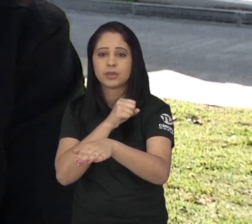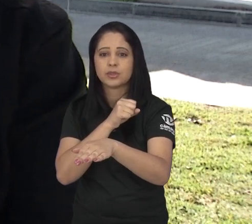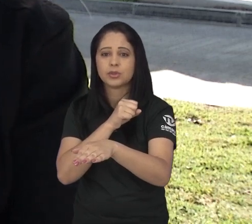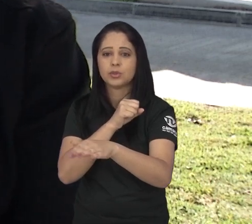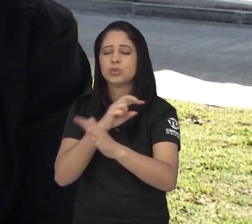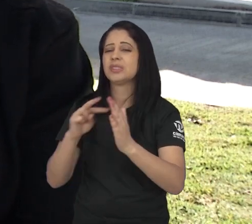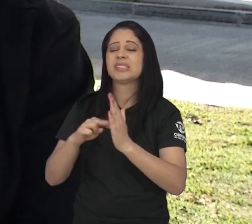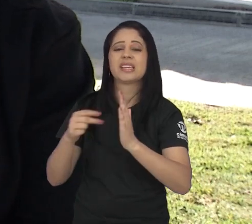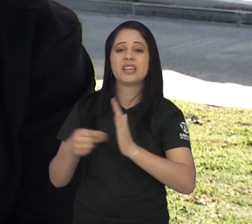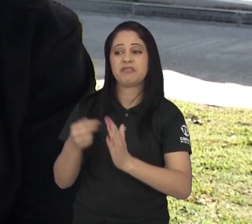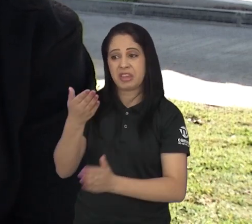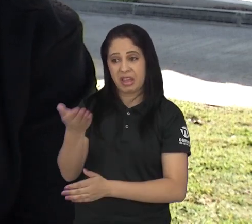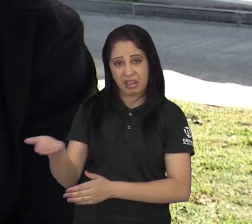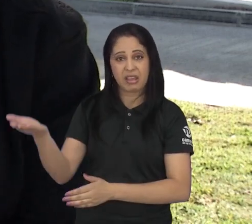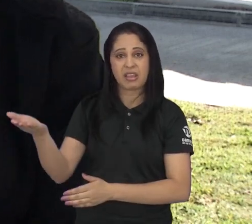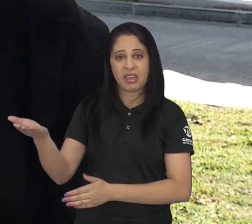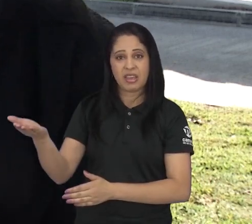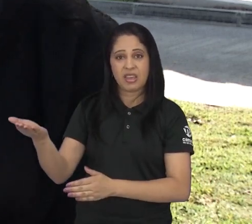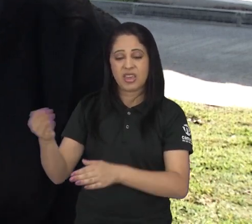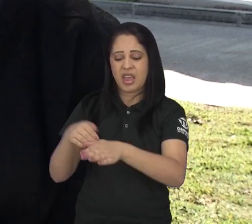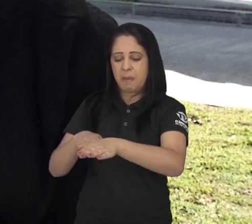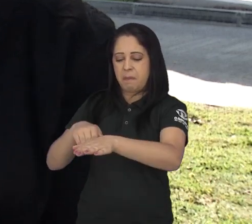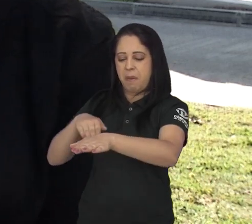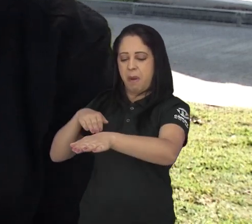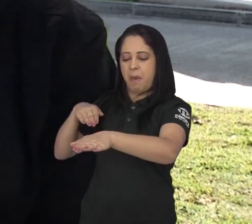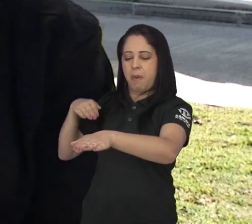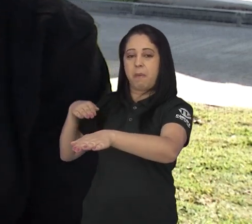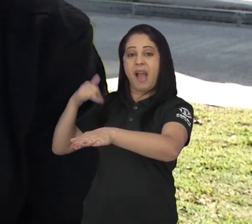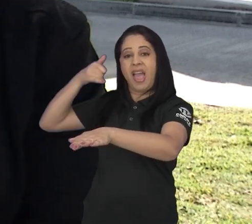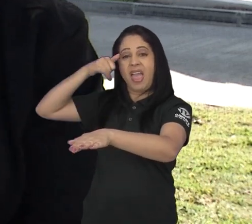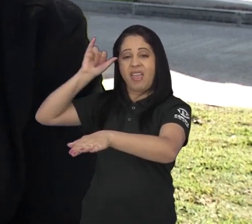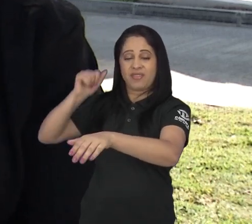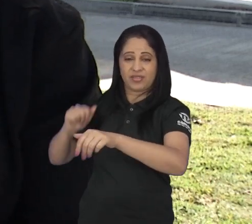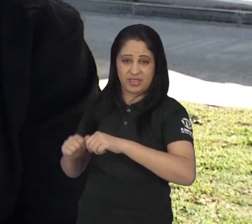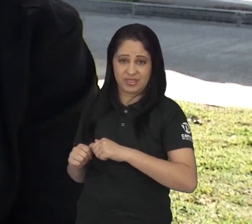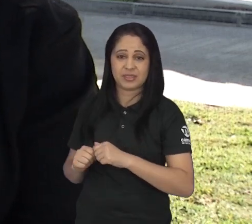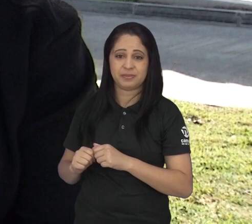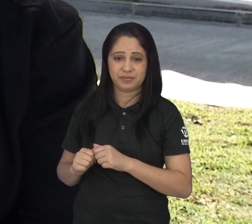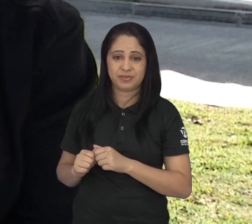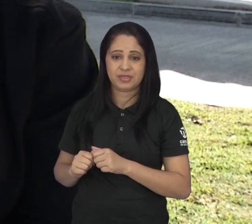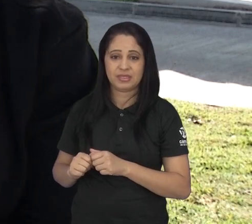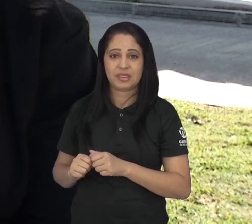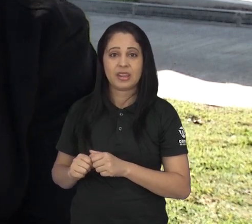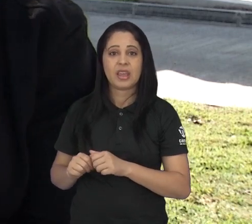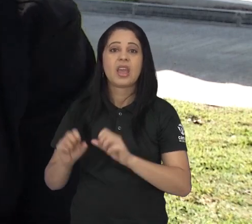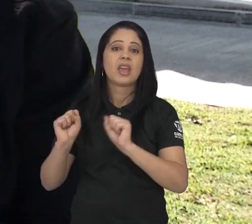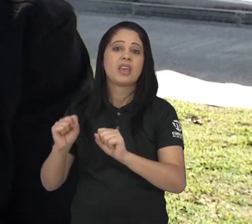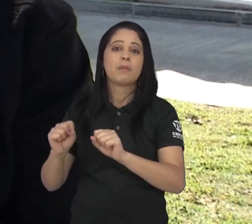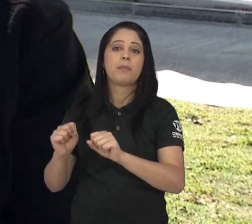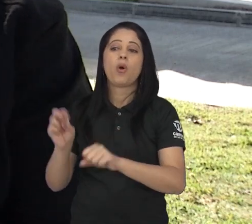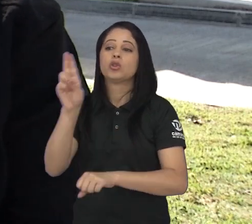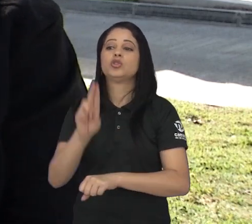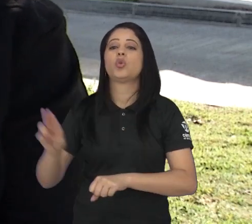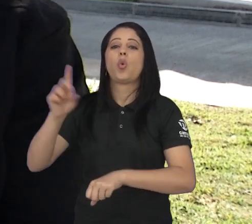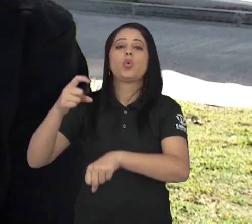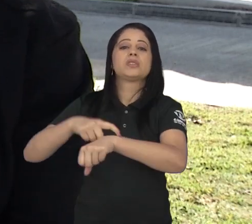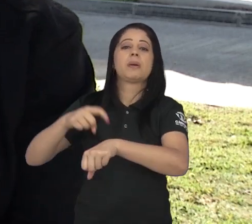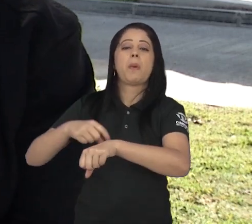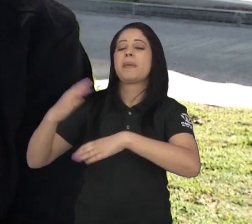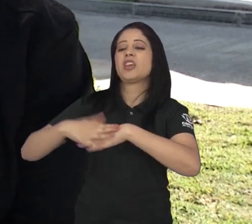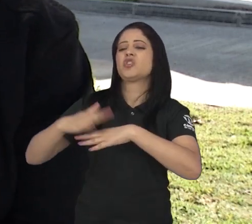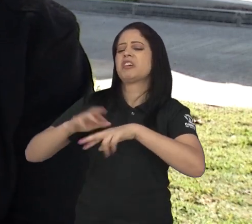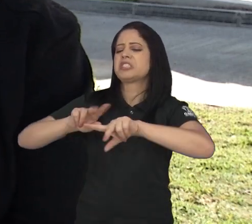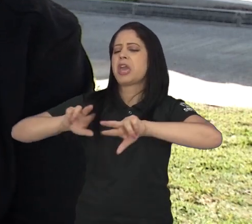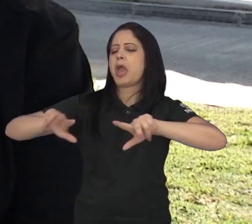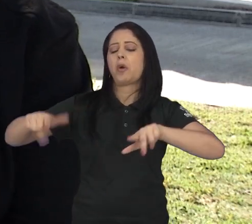Então isso favorece que ele passe menos tempo no trânsito podendo aí então usufruir desse tempo para outras atividades